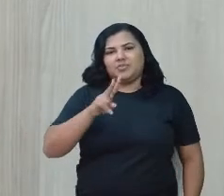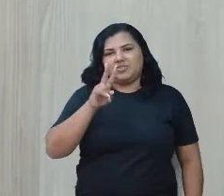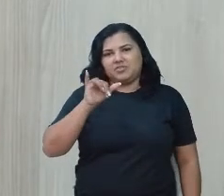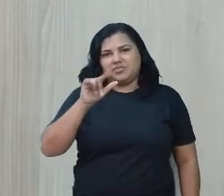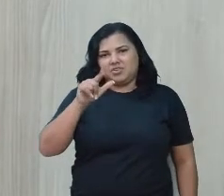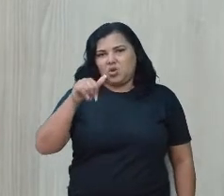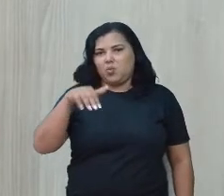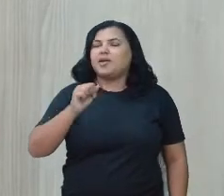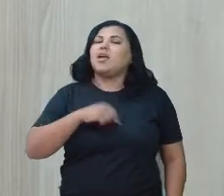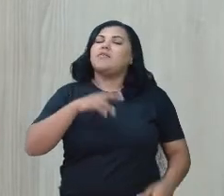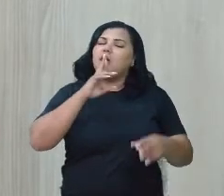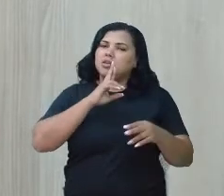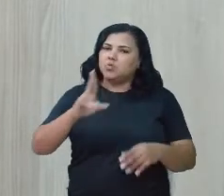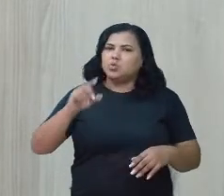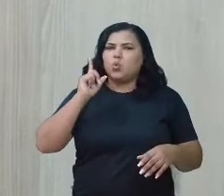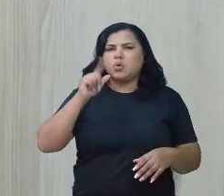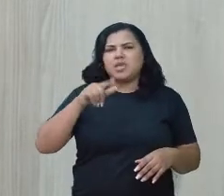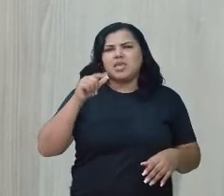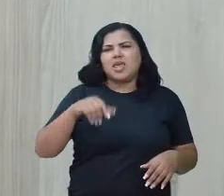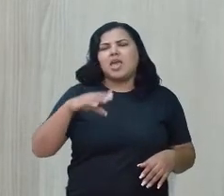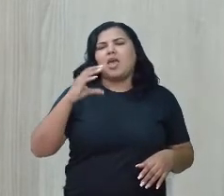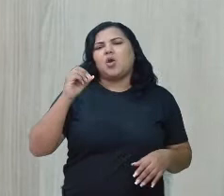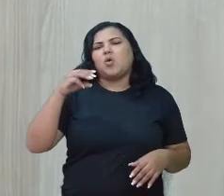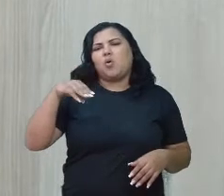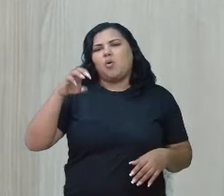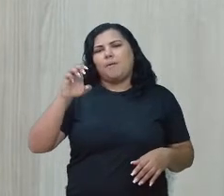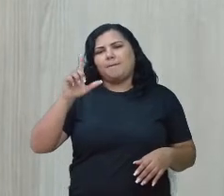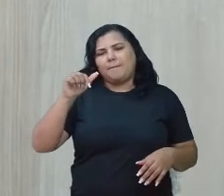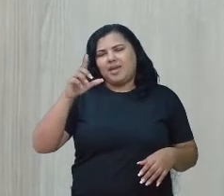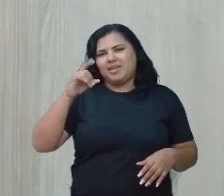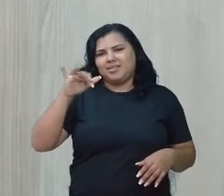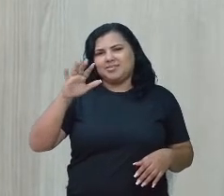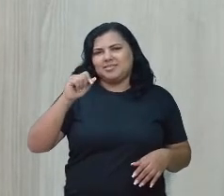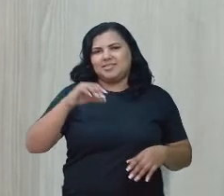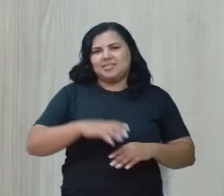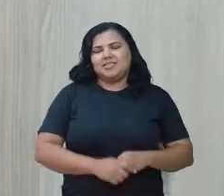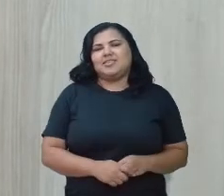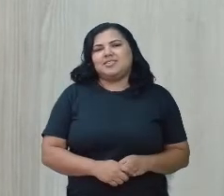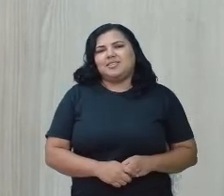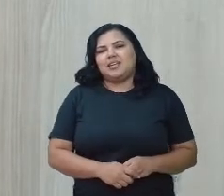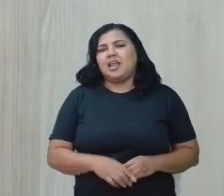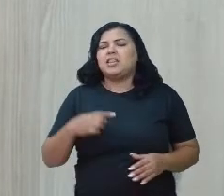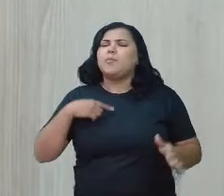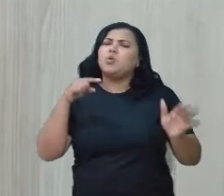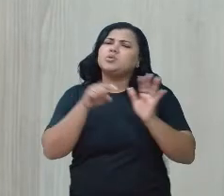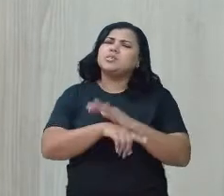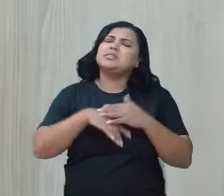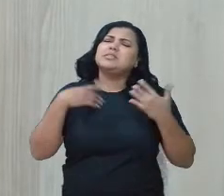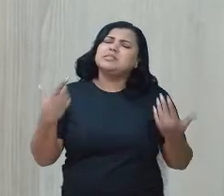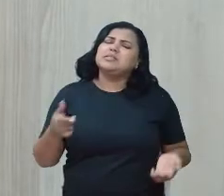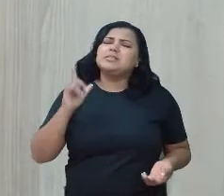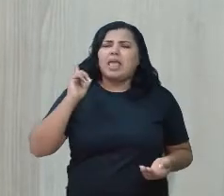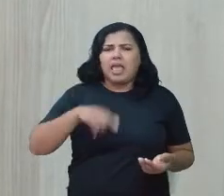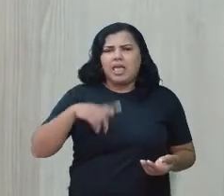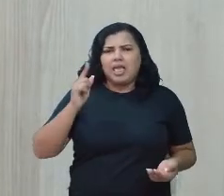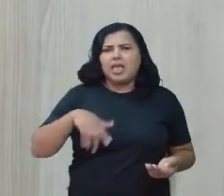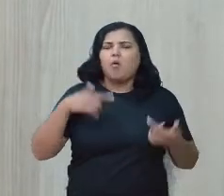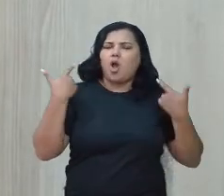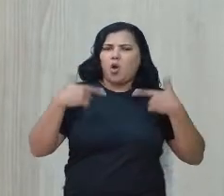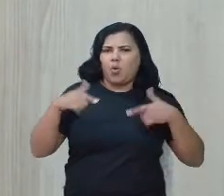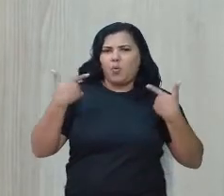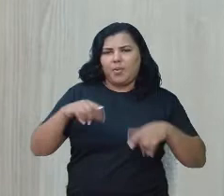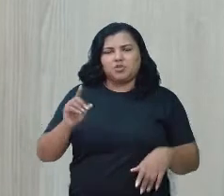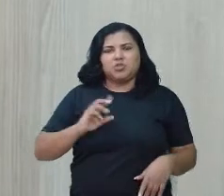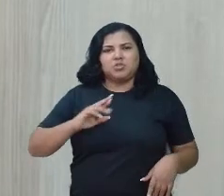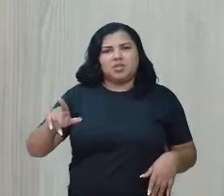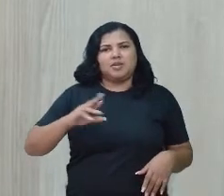vai te responder o que é comédia. Ele vai dar um temazinho aqui, infantil, e quer perguntar, professora, se realmente é uma comédia